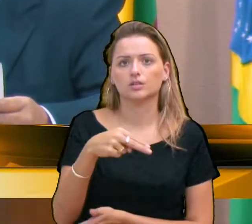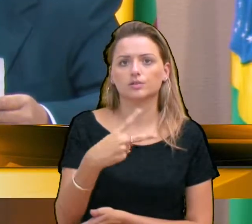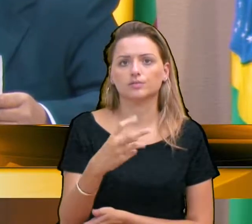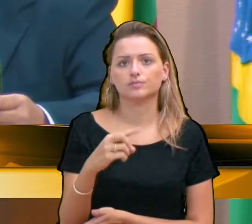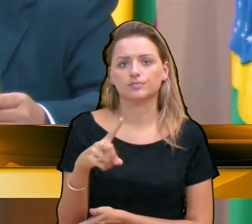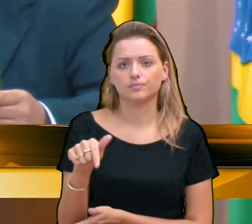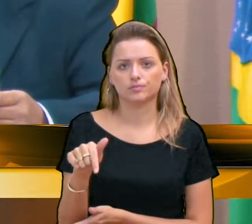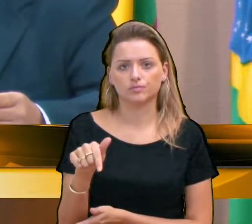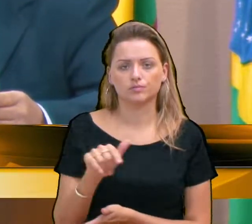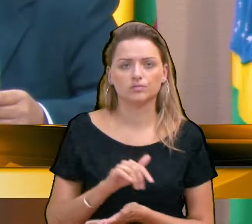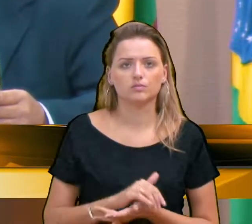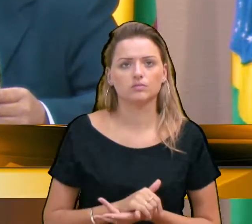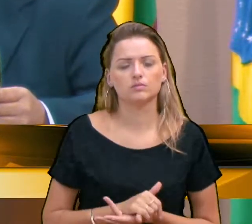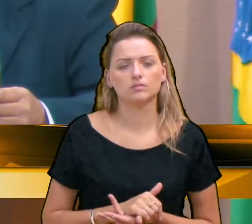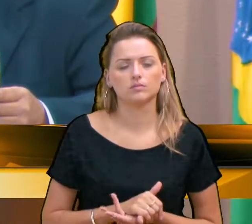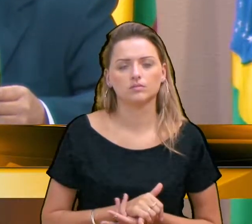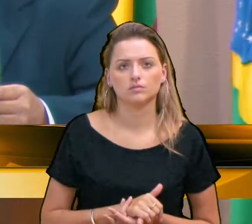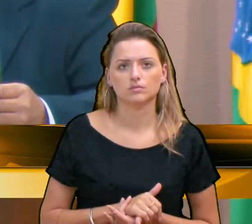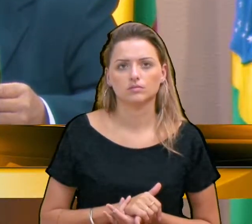de 2017.